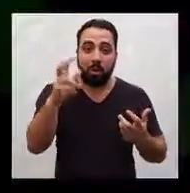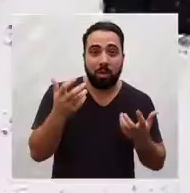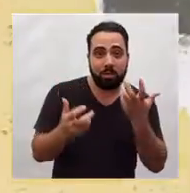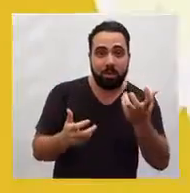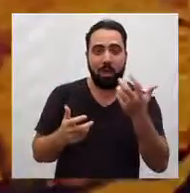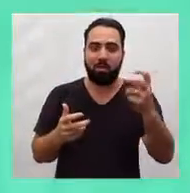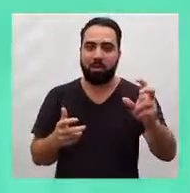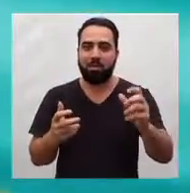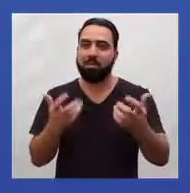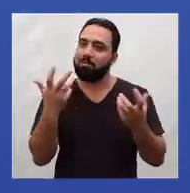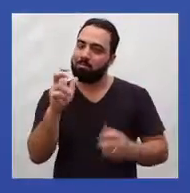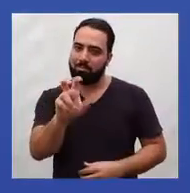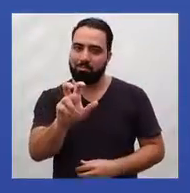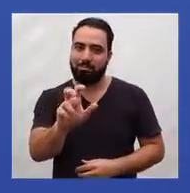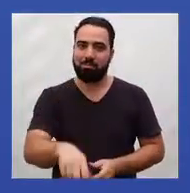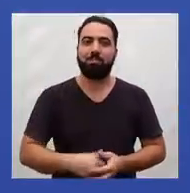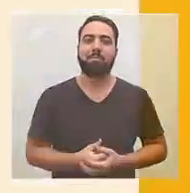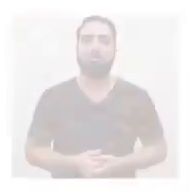que...